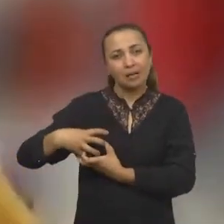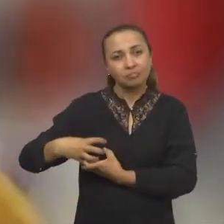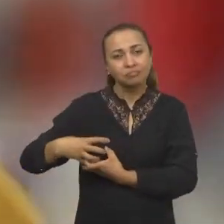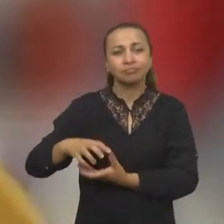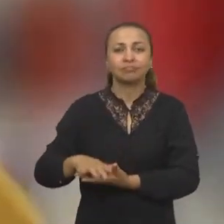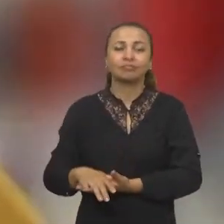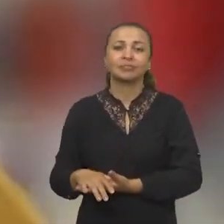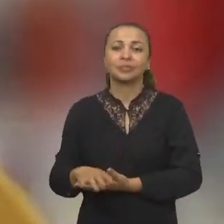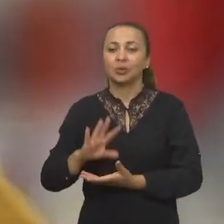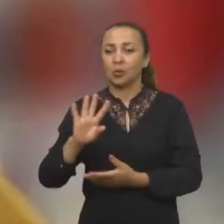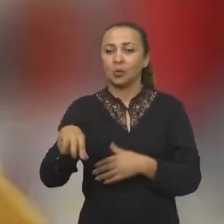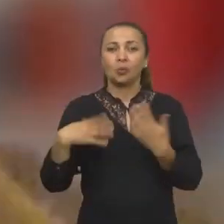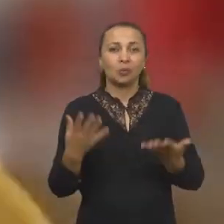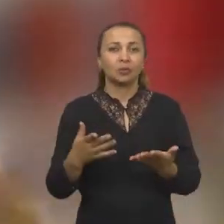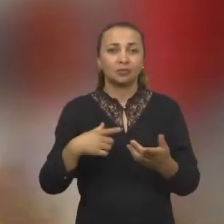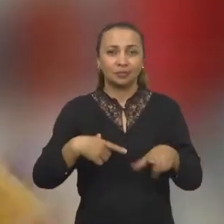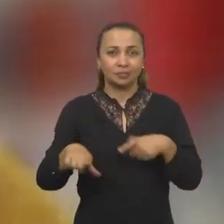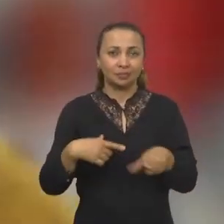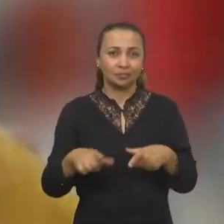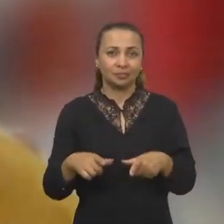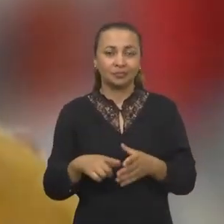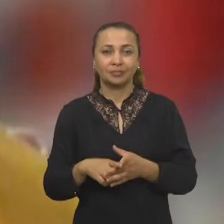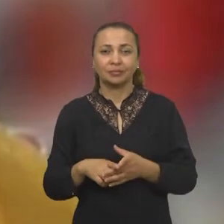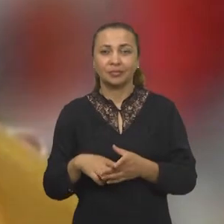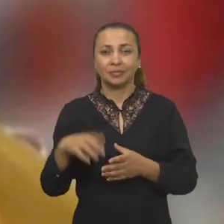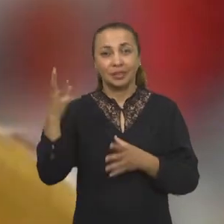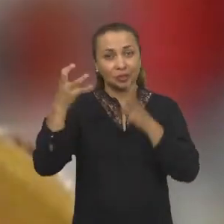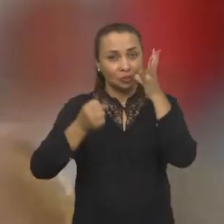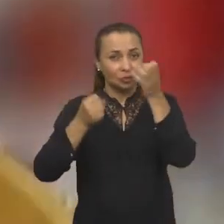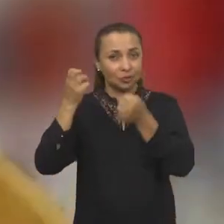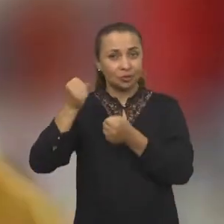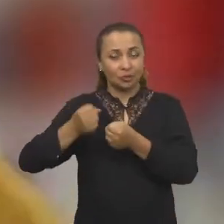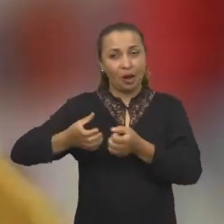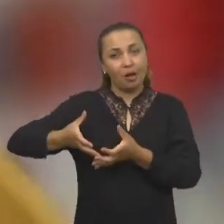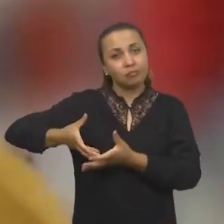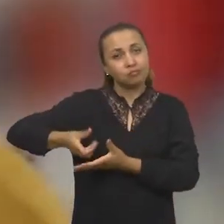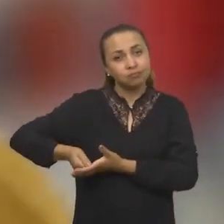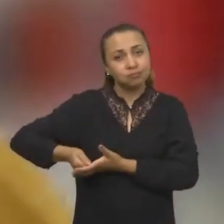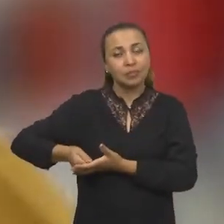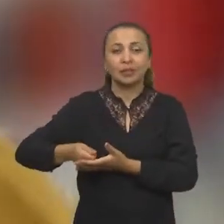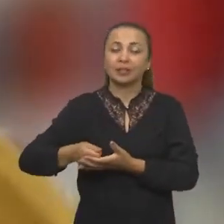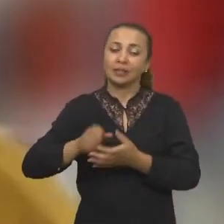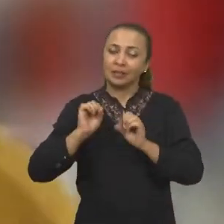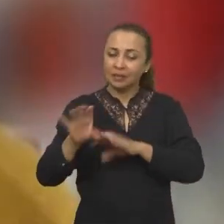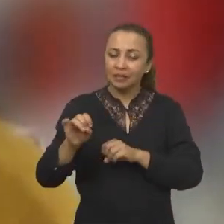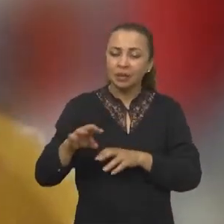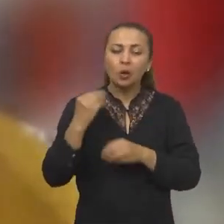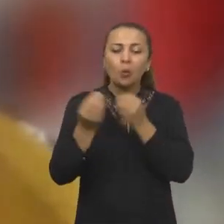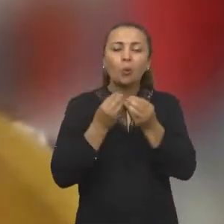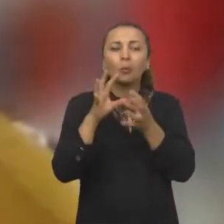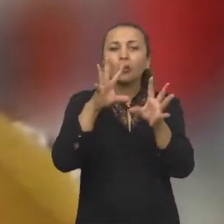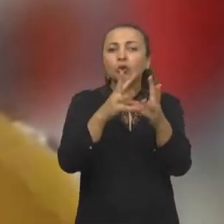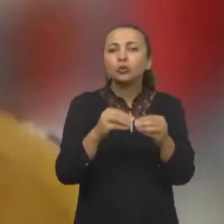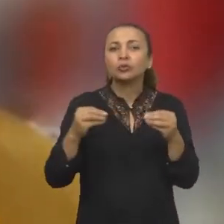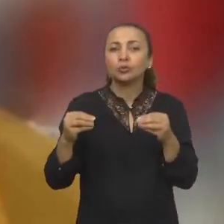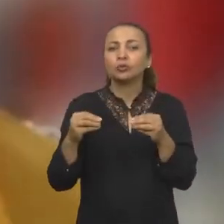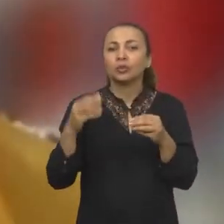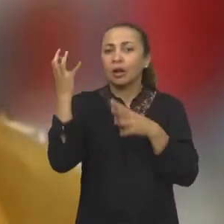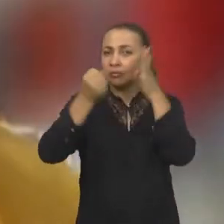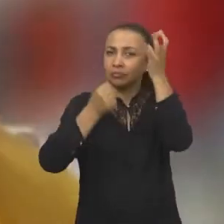ela aliviar, ou na hora que ela precisar tirar esse leite para deixar para outra... Se ela quer sair, ela